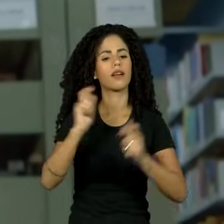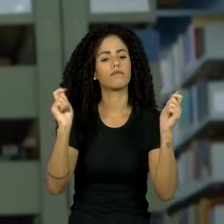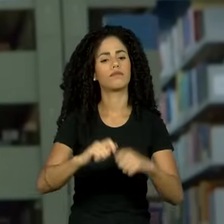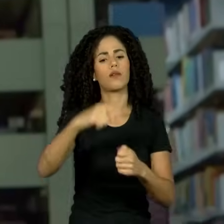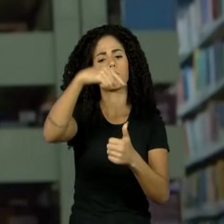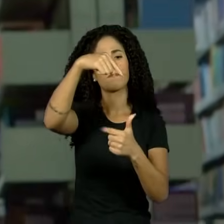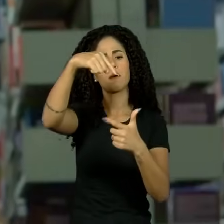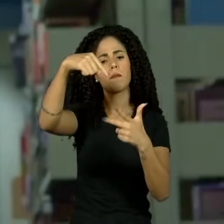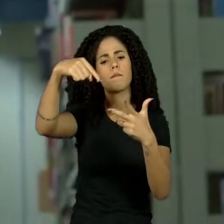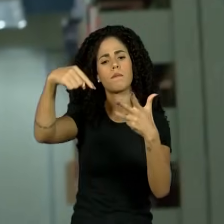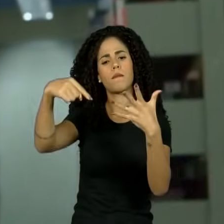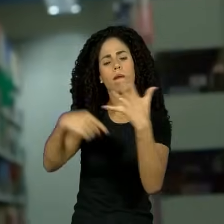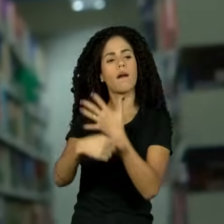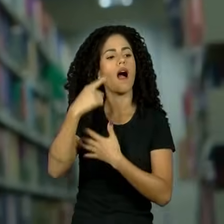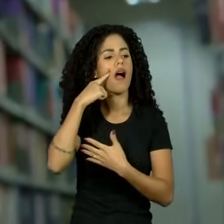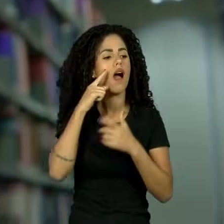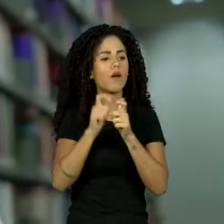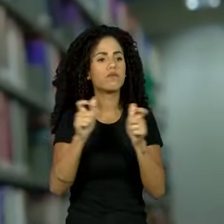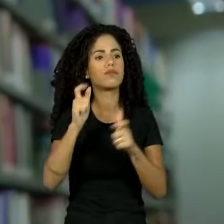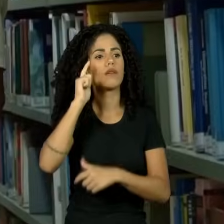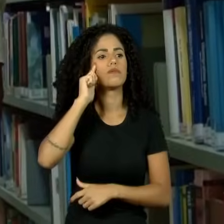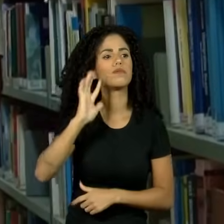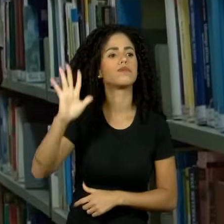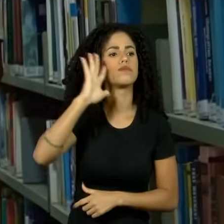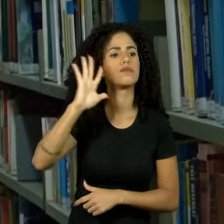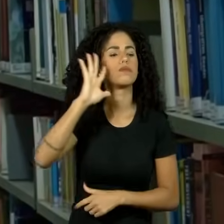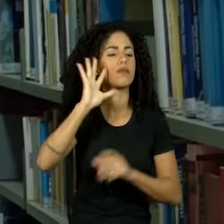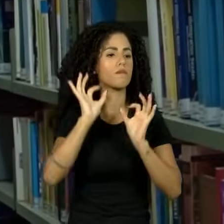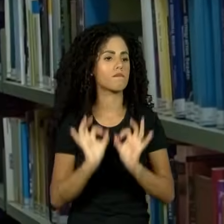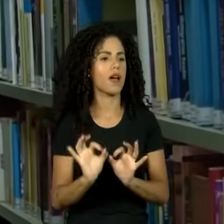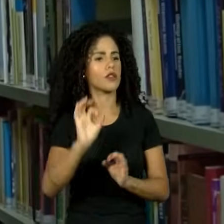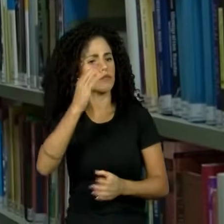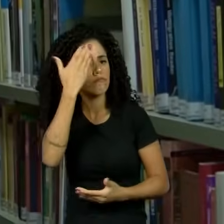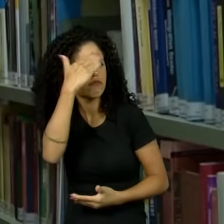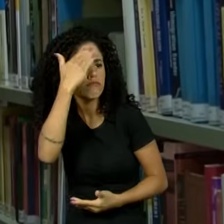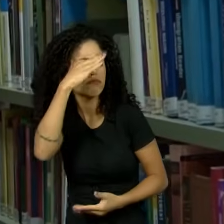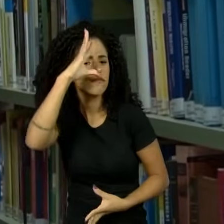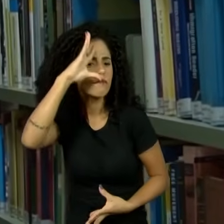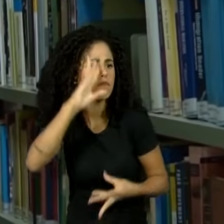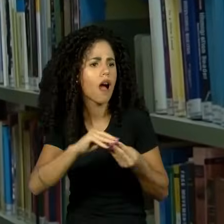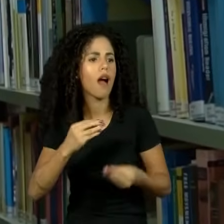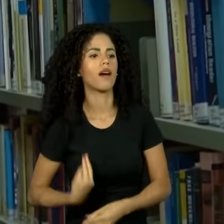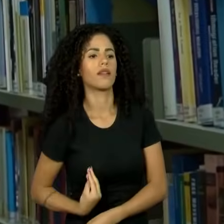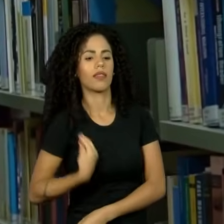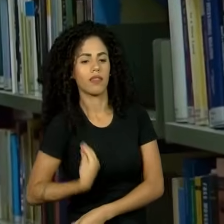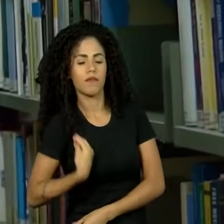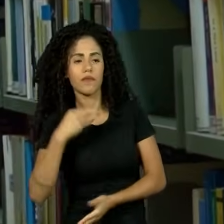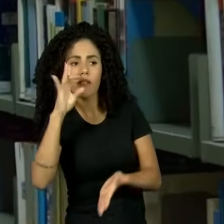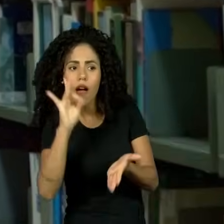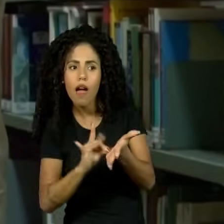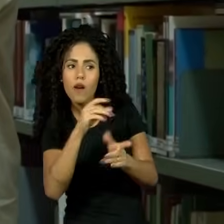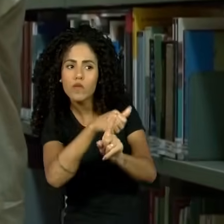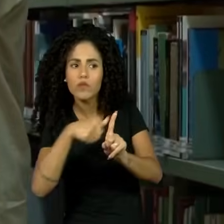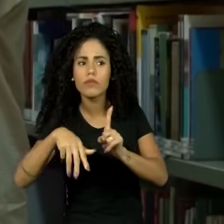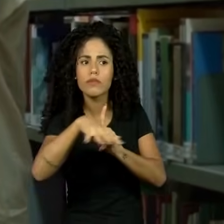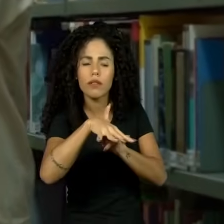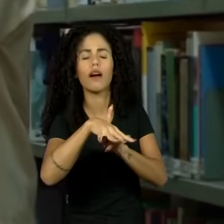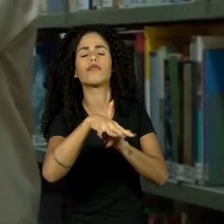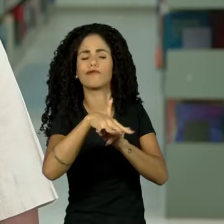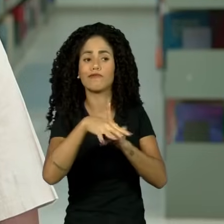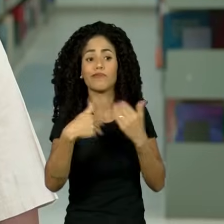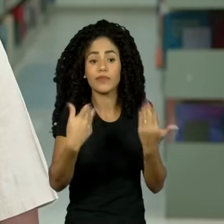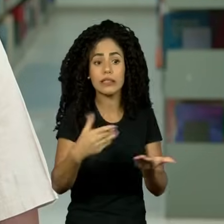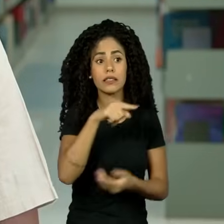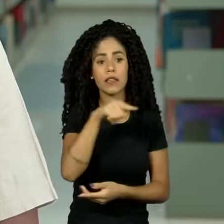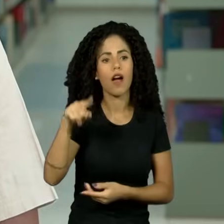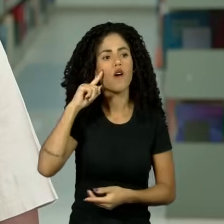possibilidade mais ampla e arejada de interpretação da realidade social. Eu acho que